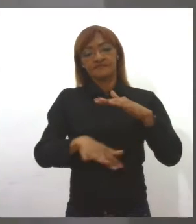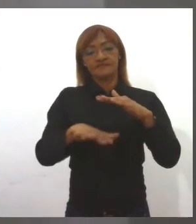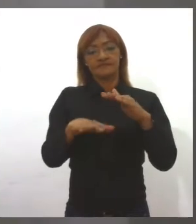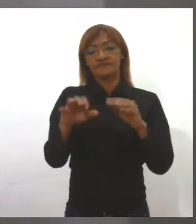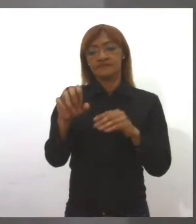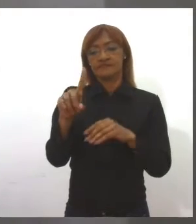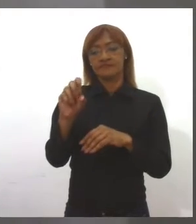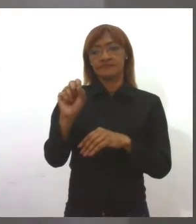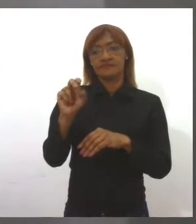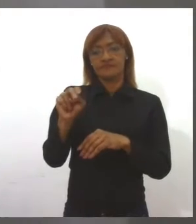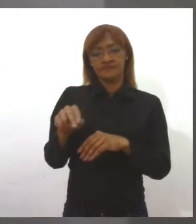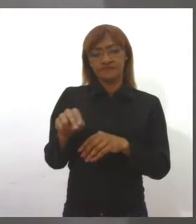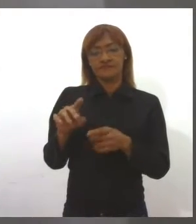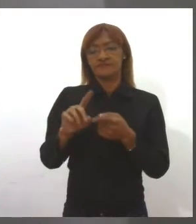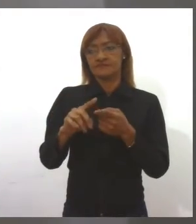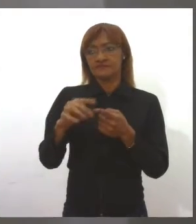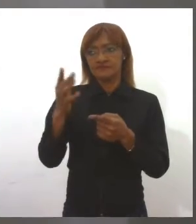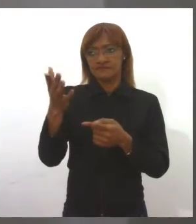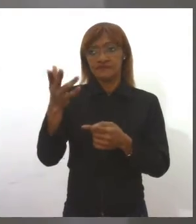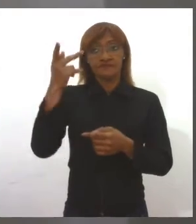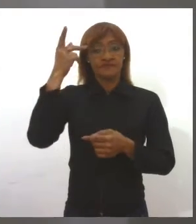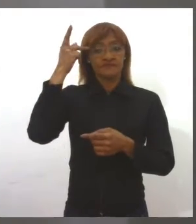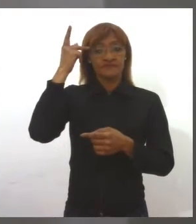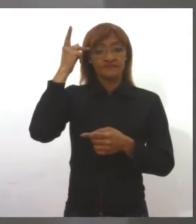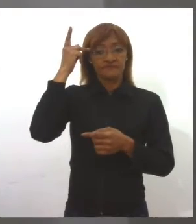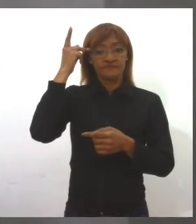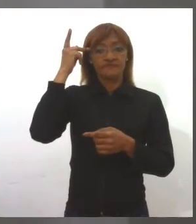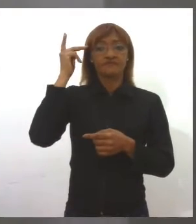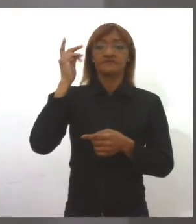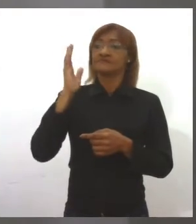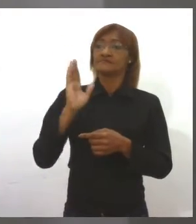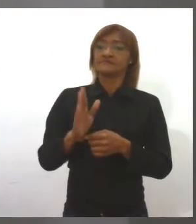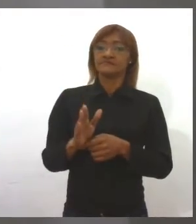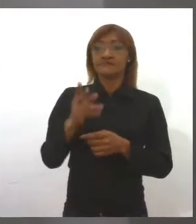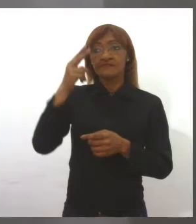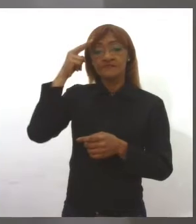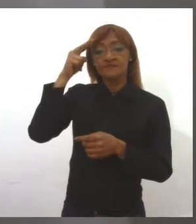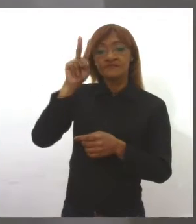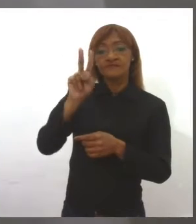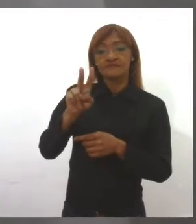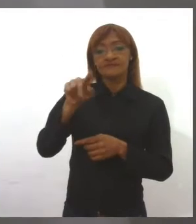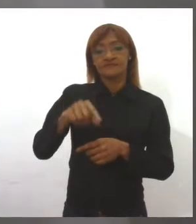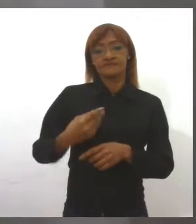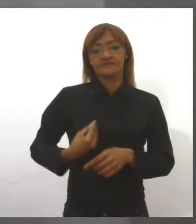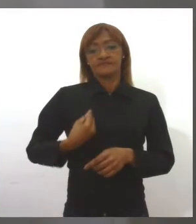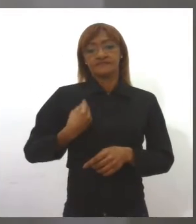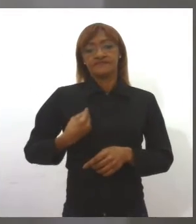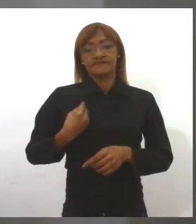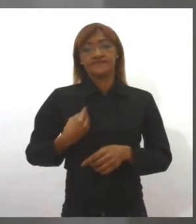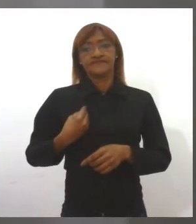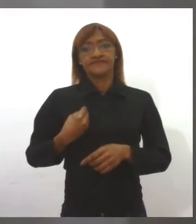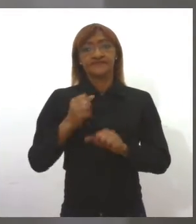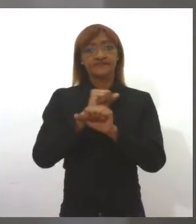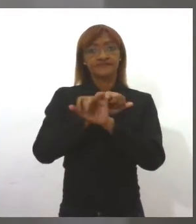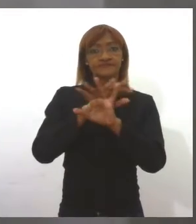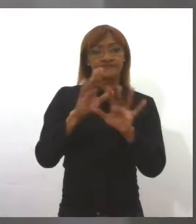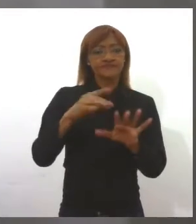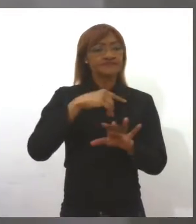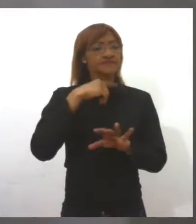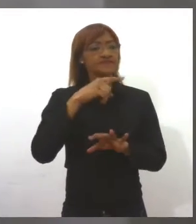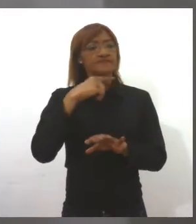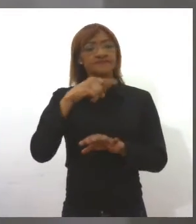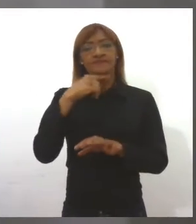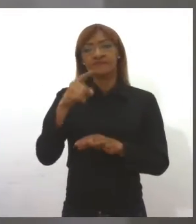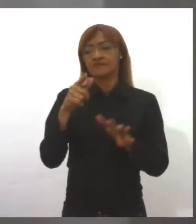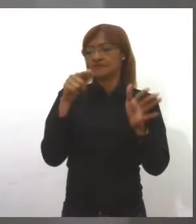FNU, que está vindo de São Paulo, passarão aqui 2 dias tirando todas as dúvidas, todos os